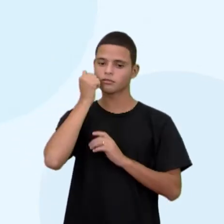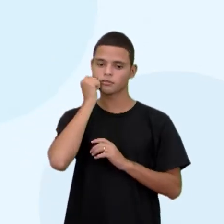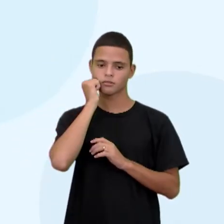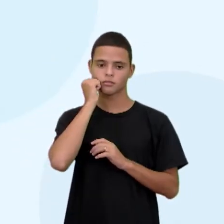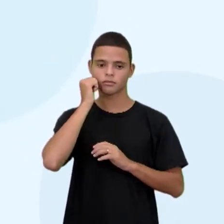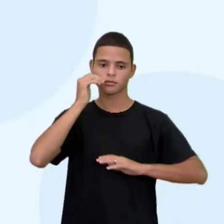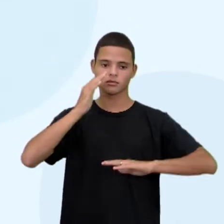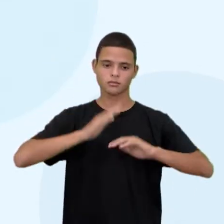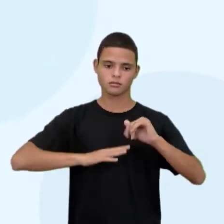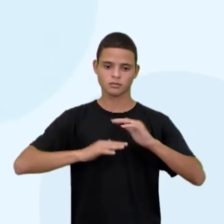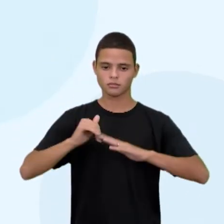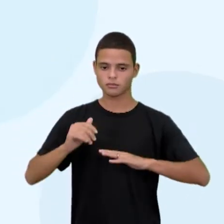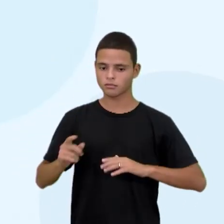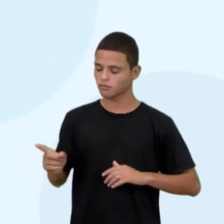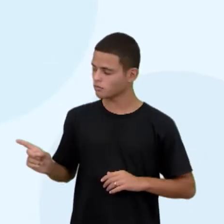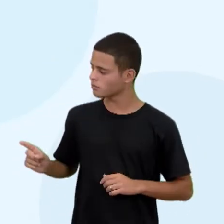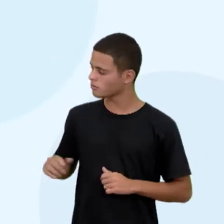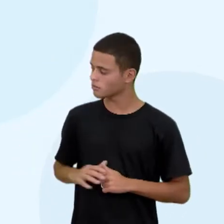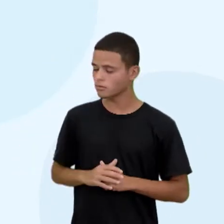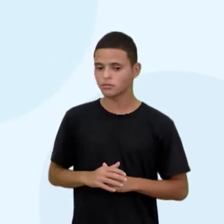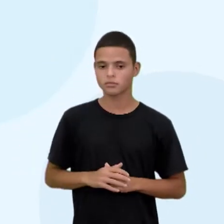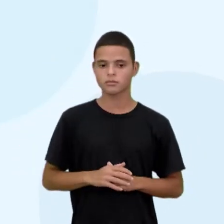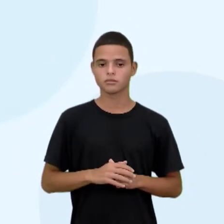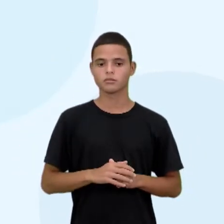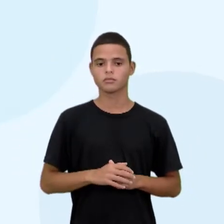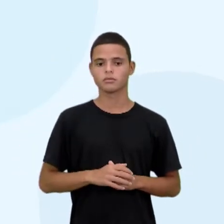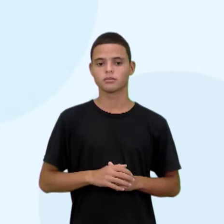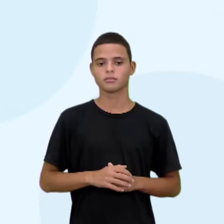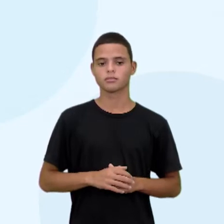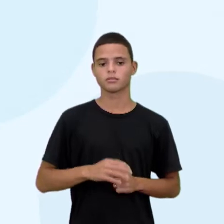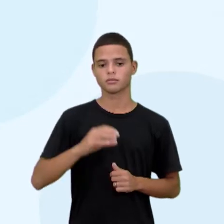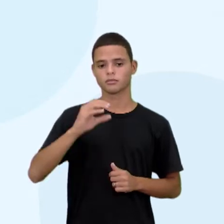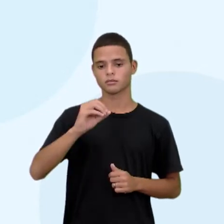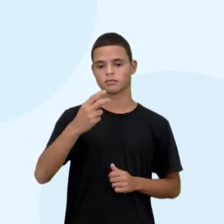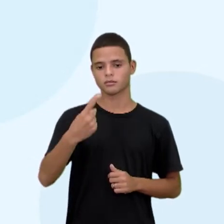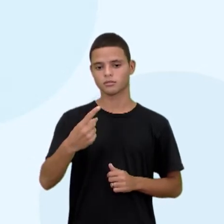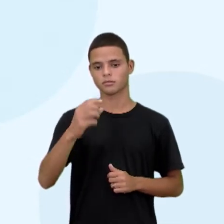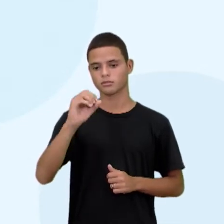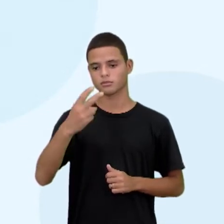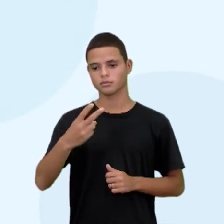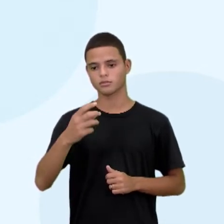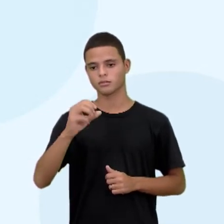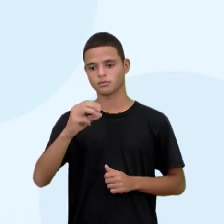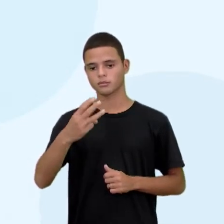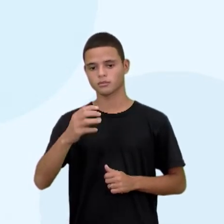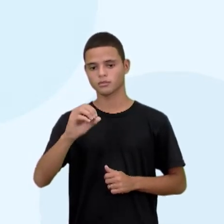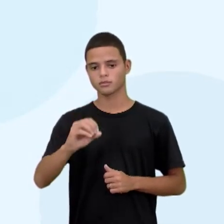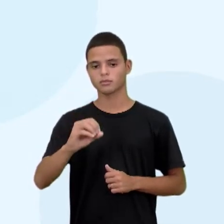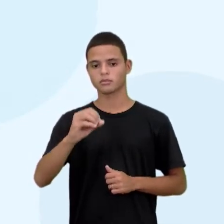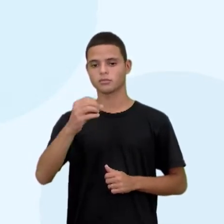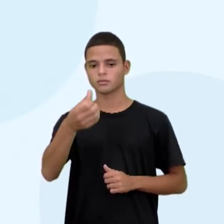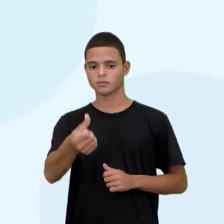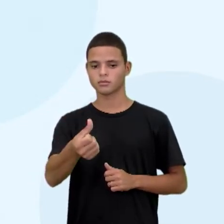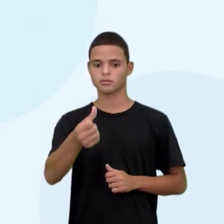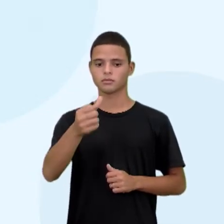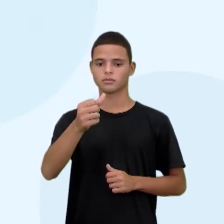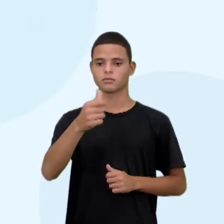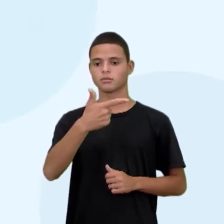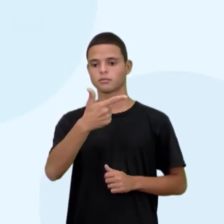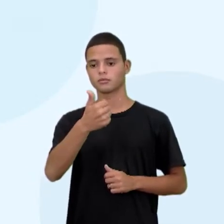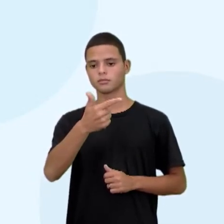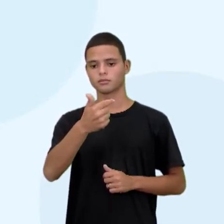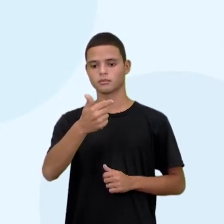científica, e as habilidades aí de conhecimentos gerais 01, 02, 03, 06